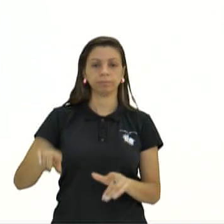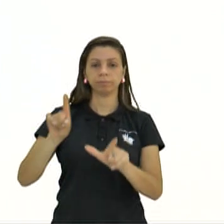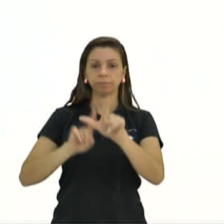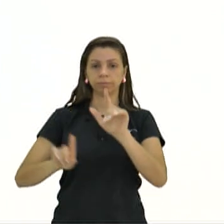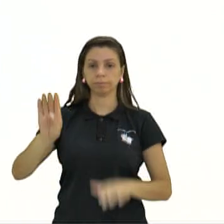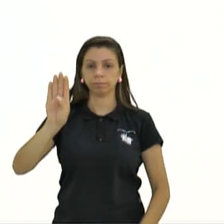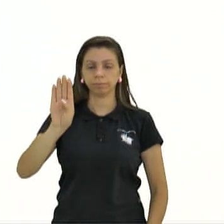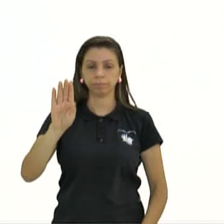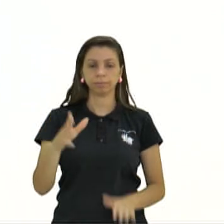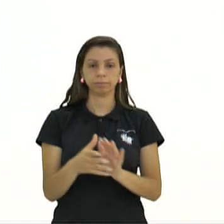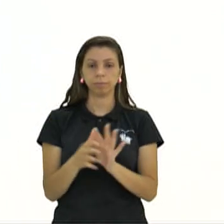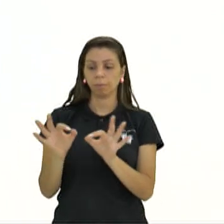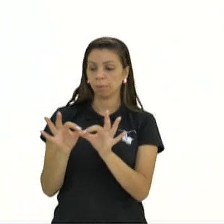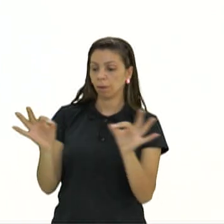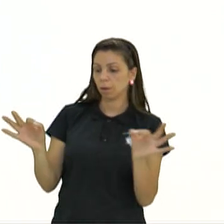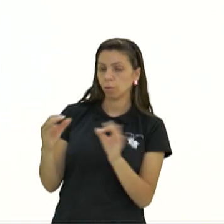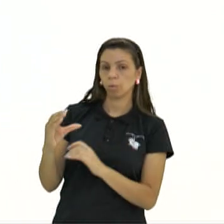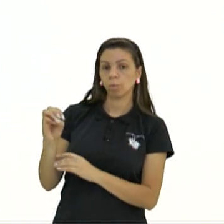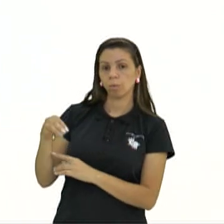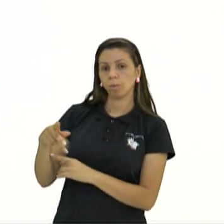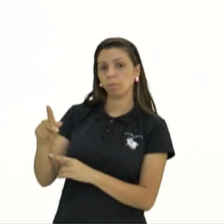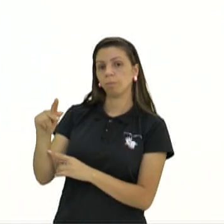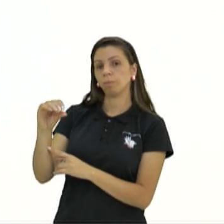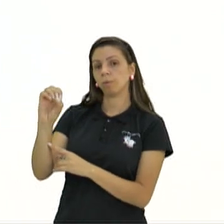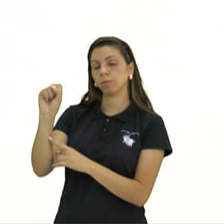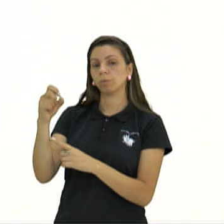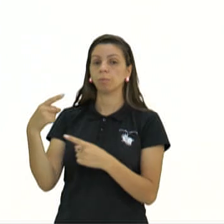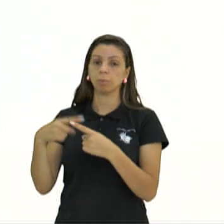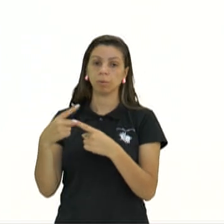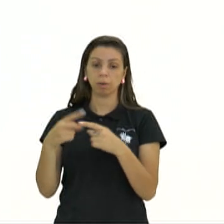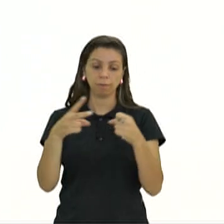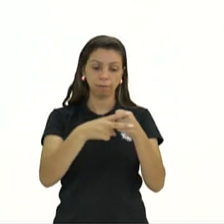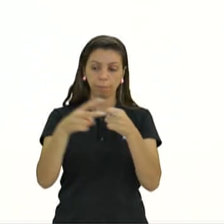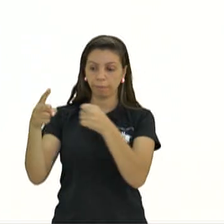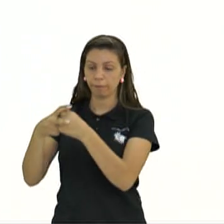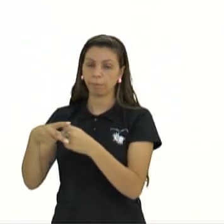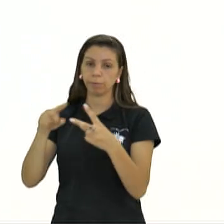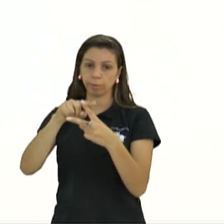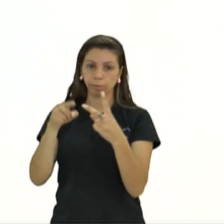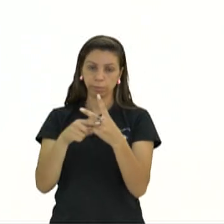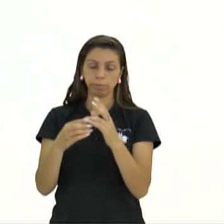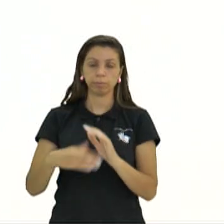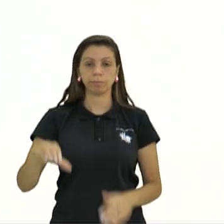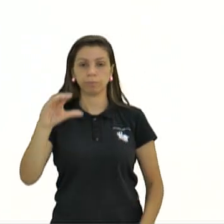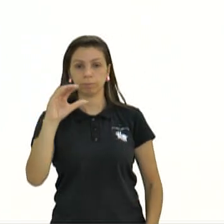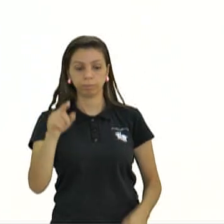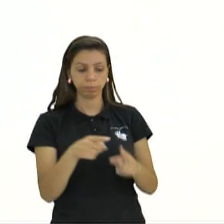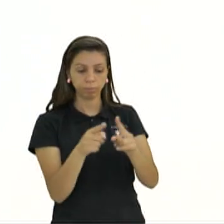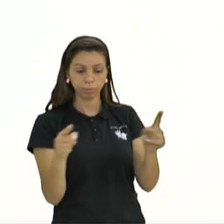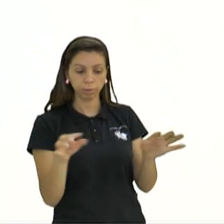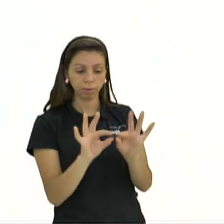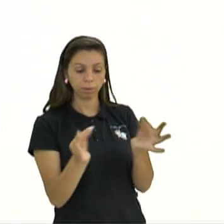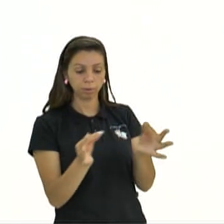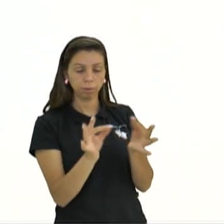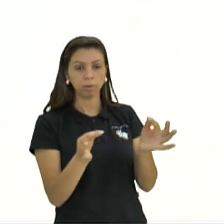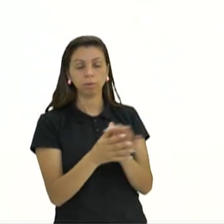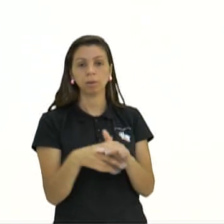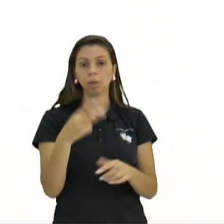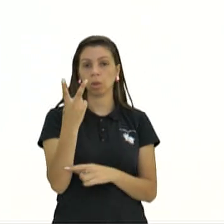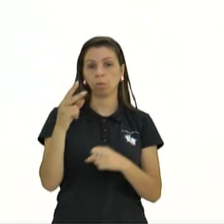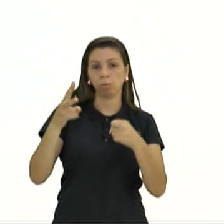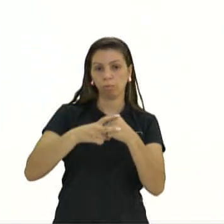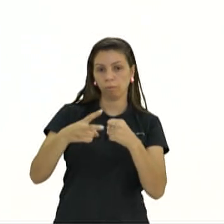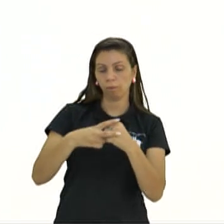B, período composto porque tem dois verbos. Letra C, período simples porque tem dois